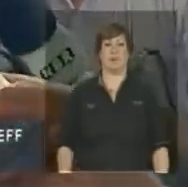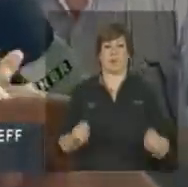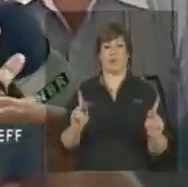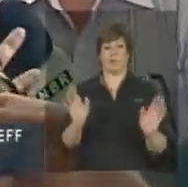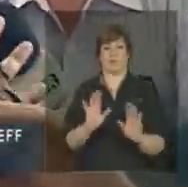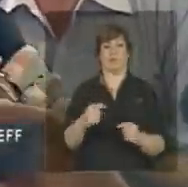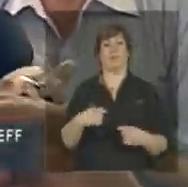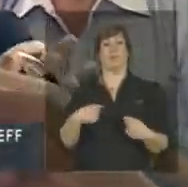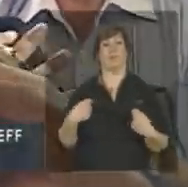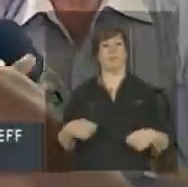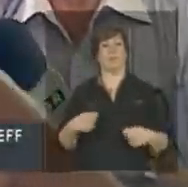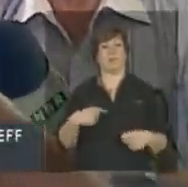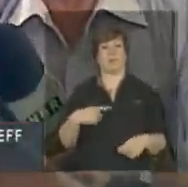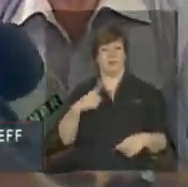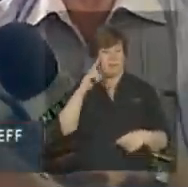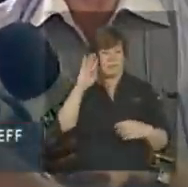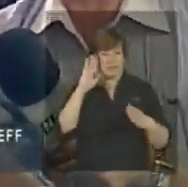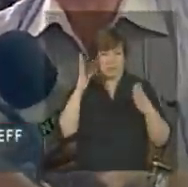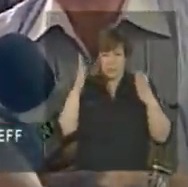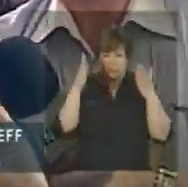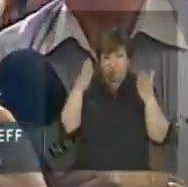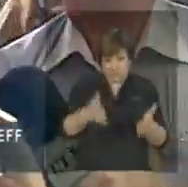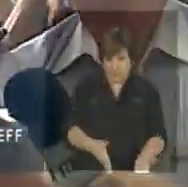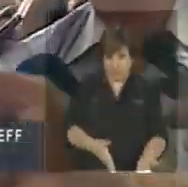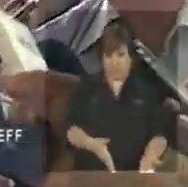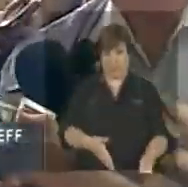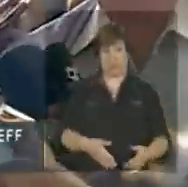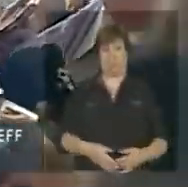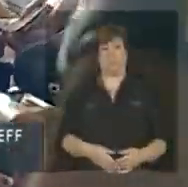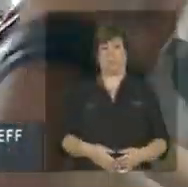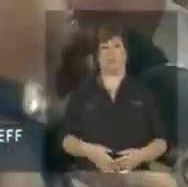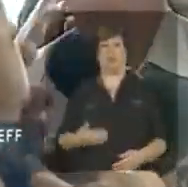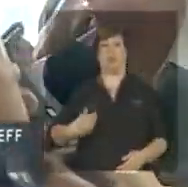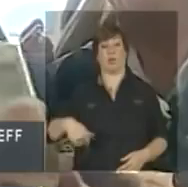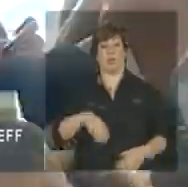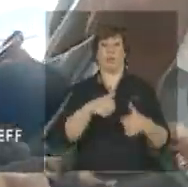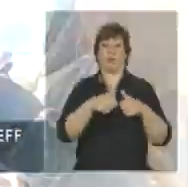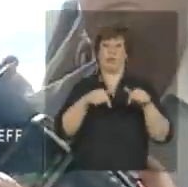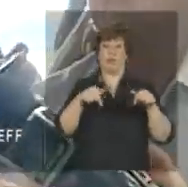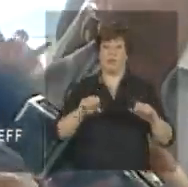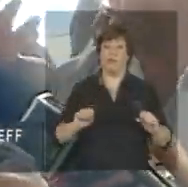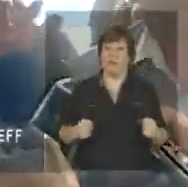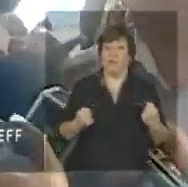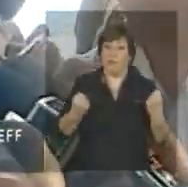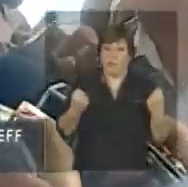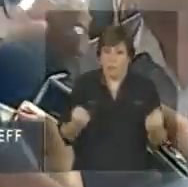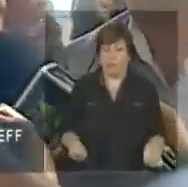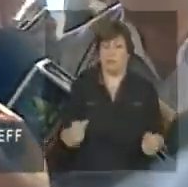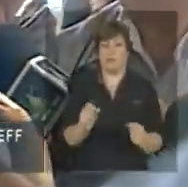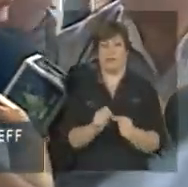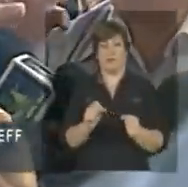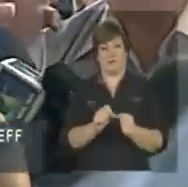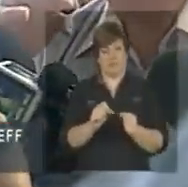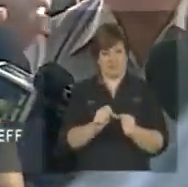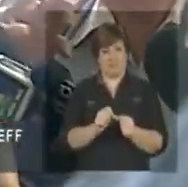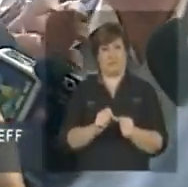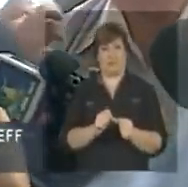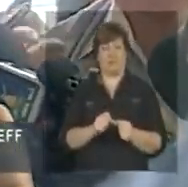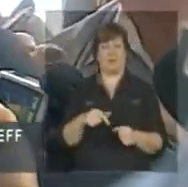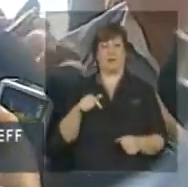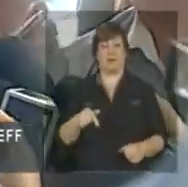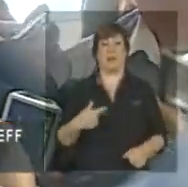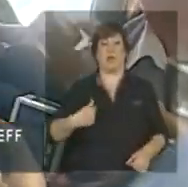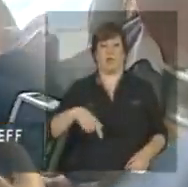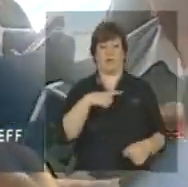querida, deixa eu... Eu estou concentrando. Nós estamos aqui, né, num esforço para fazer um... Nós estamos fazendo aqui,